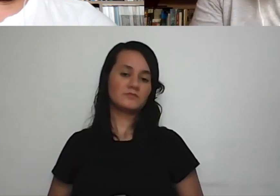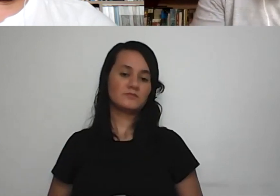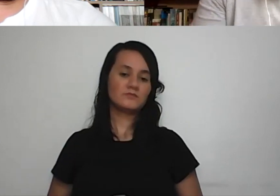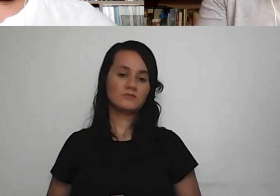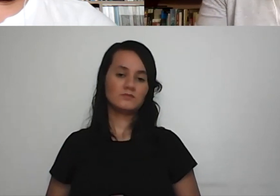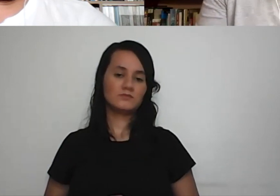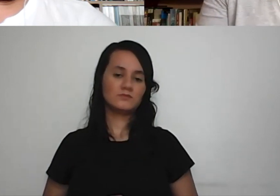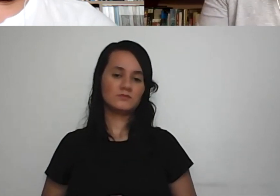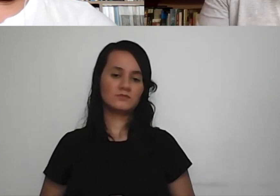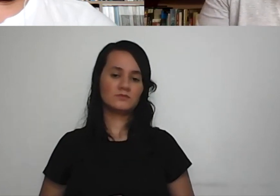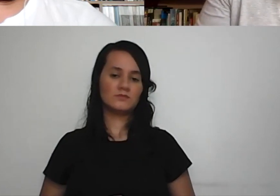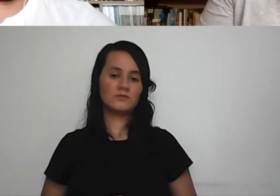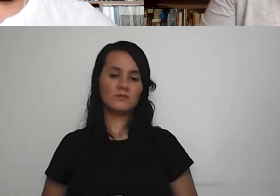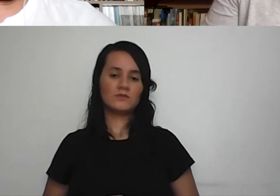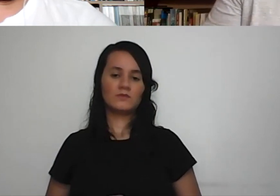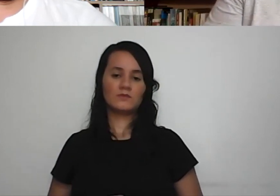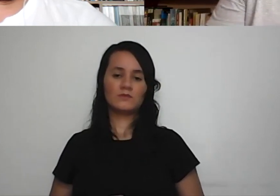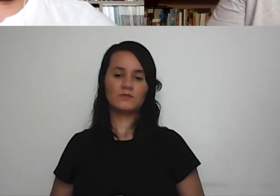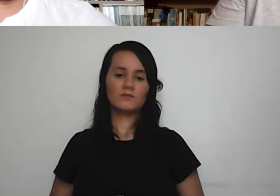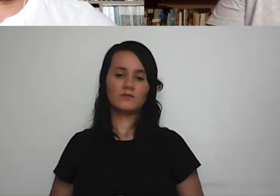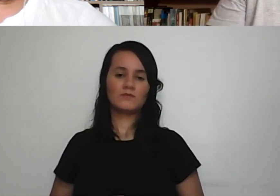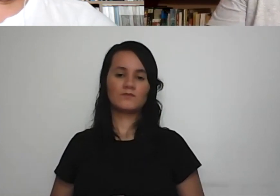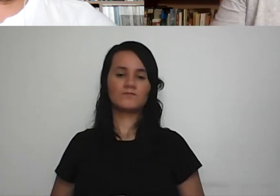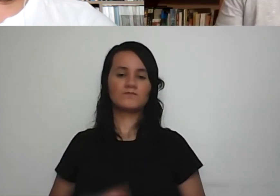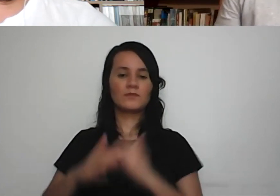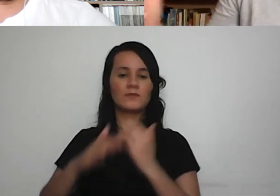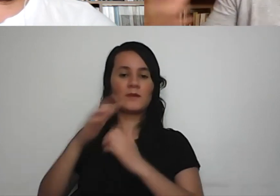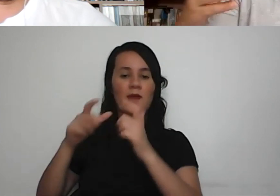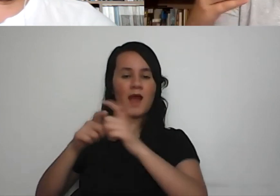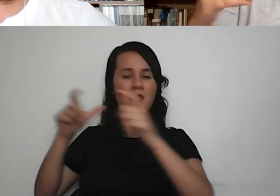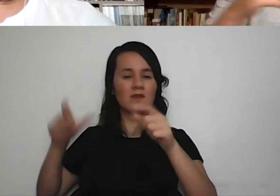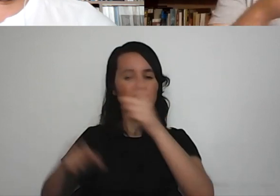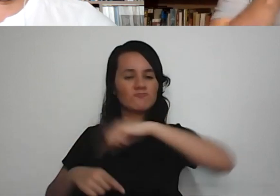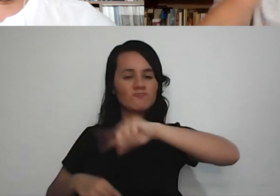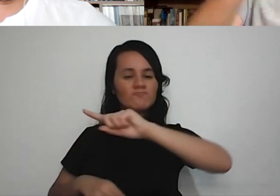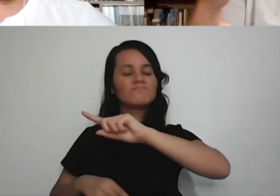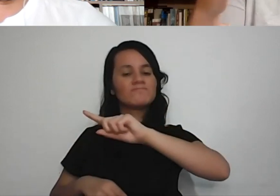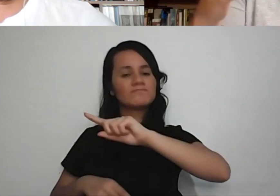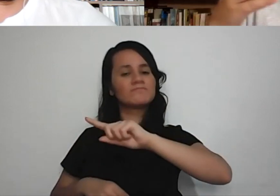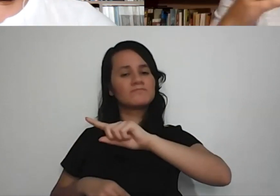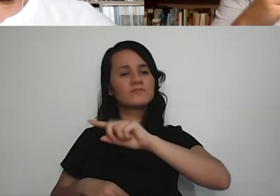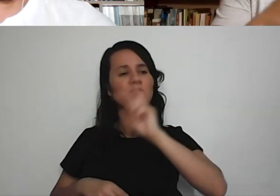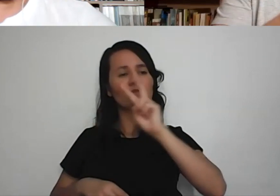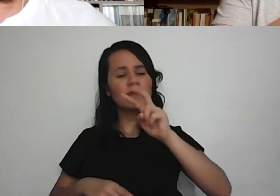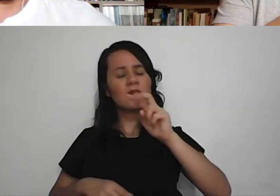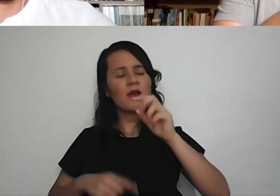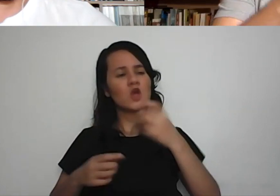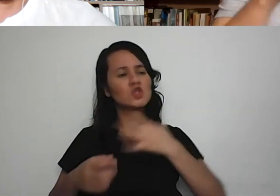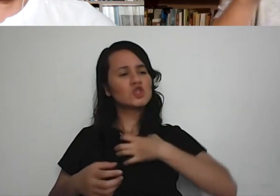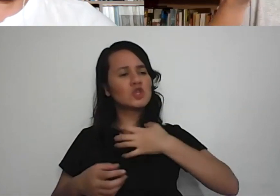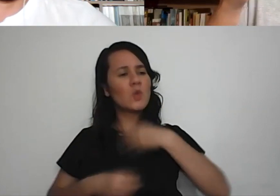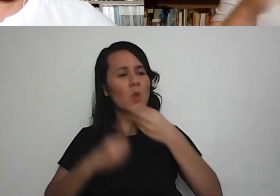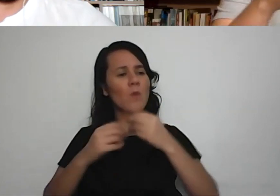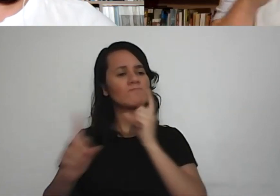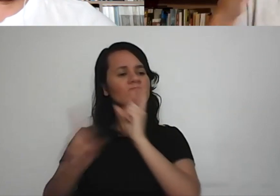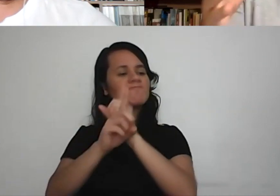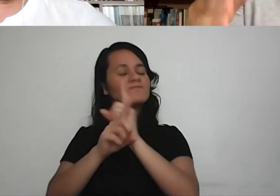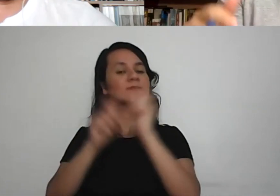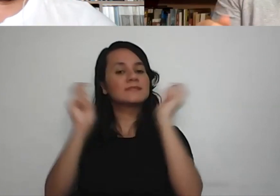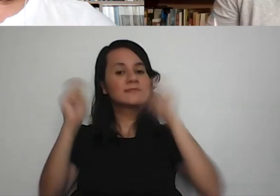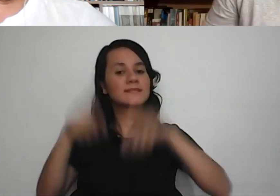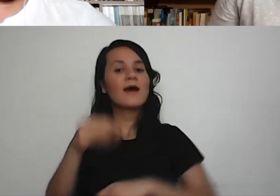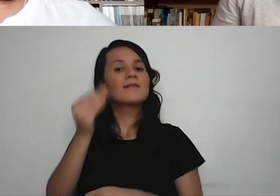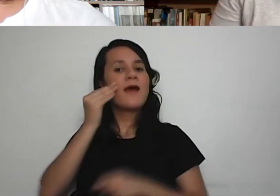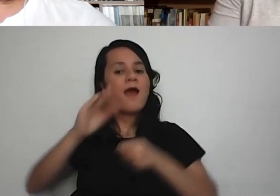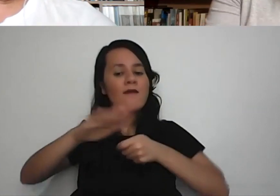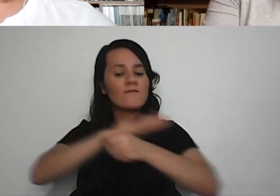é isso, as editoras grandes, de certa forma, já descobriram também isso, que esse também é um mercado que vale a pena